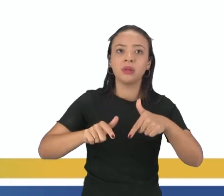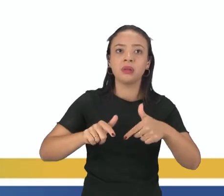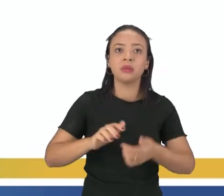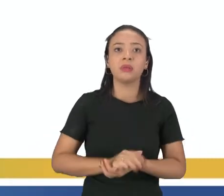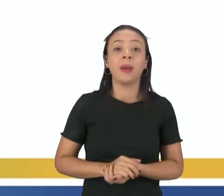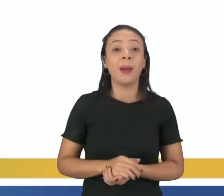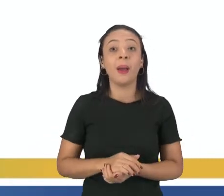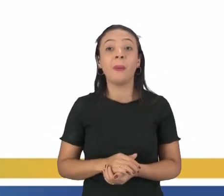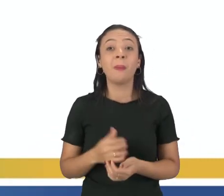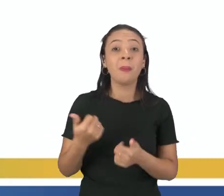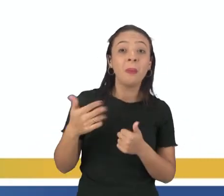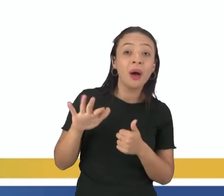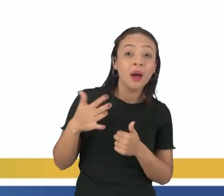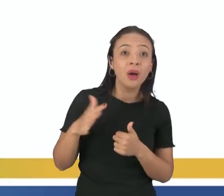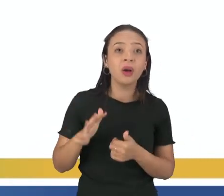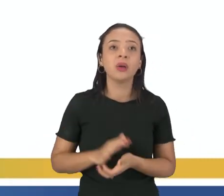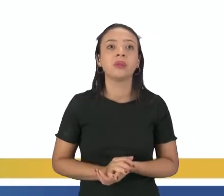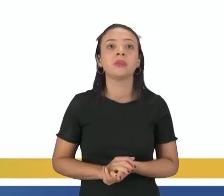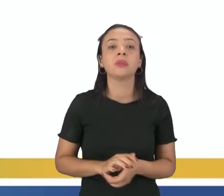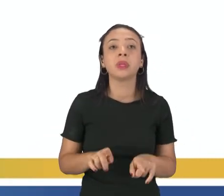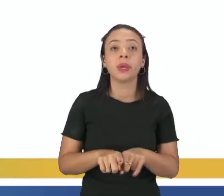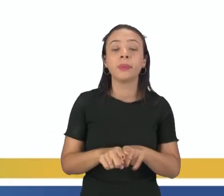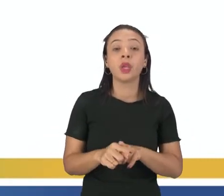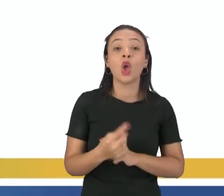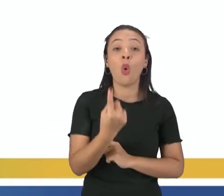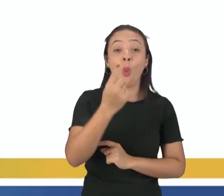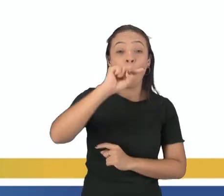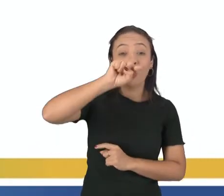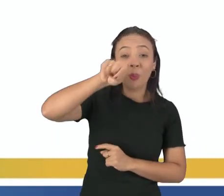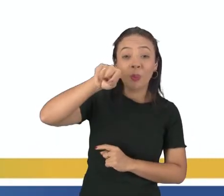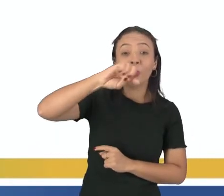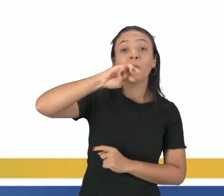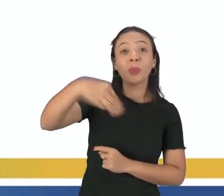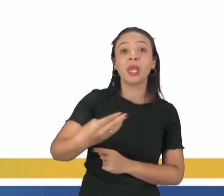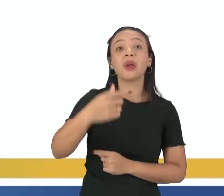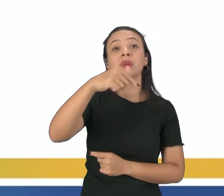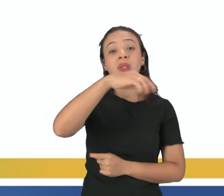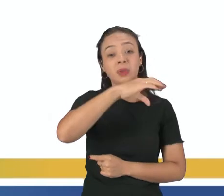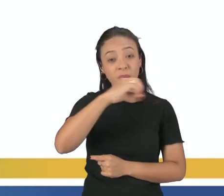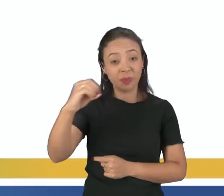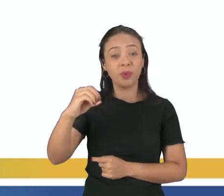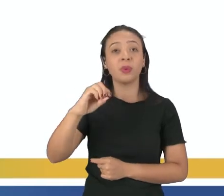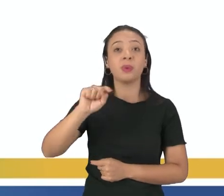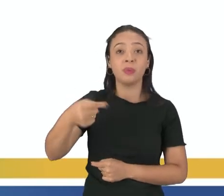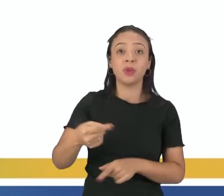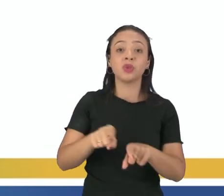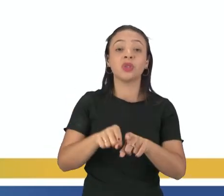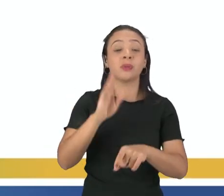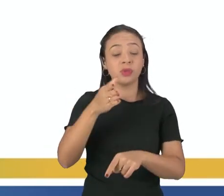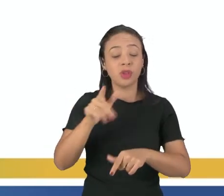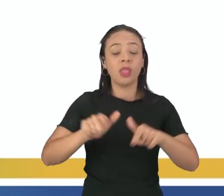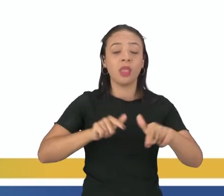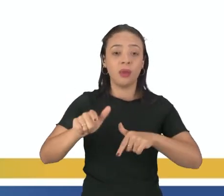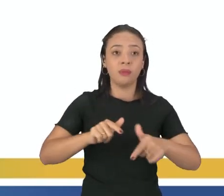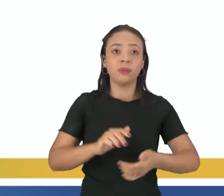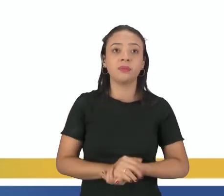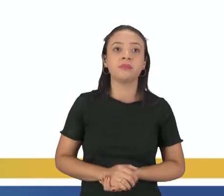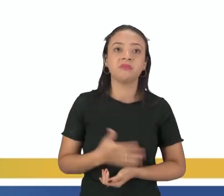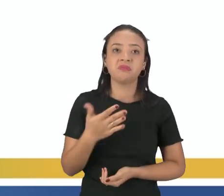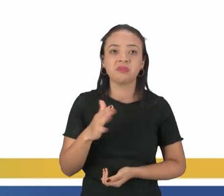quanto. Pouco mais de 1.700.000 pessoas trabalhavam no setor atacadista. Perto